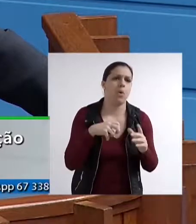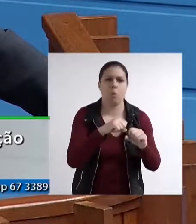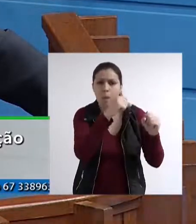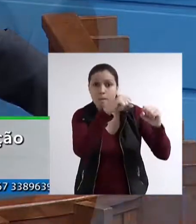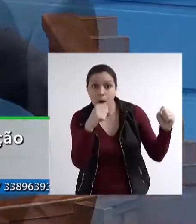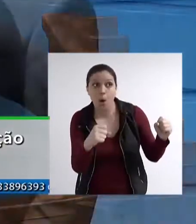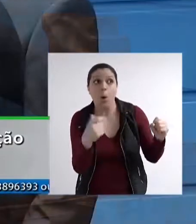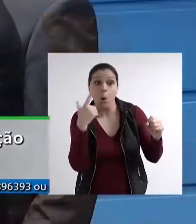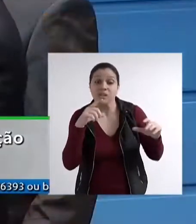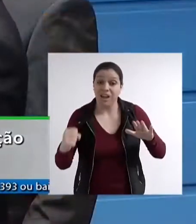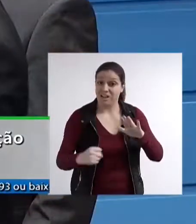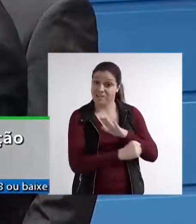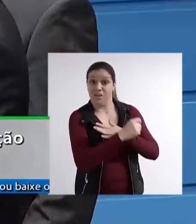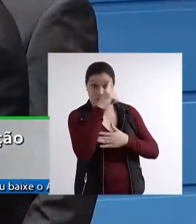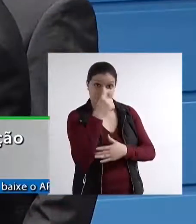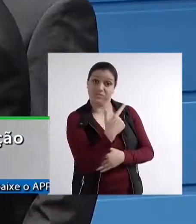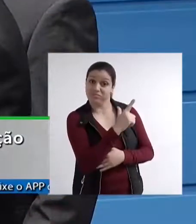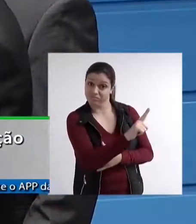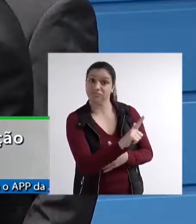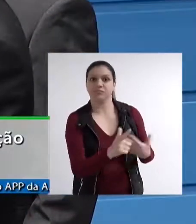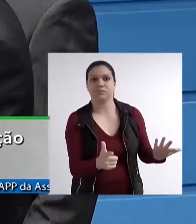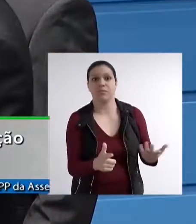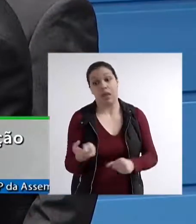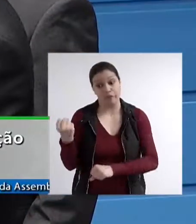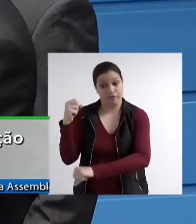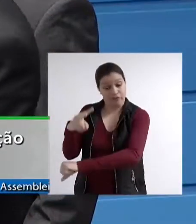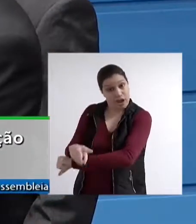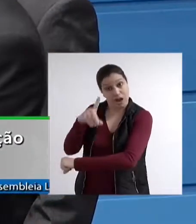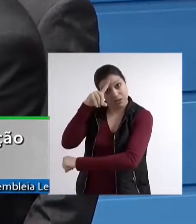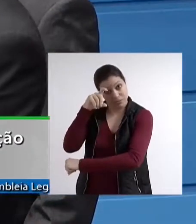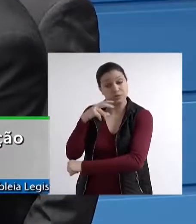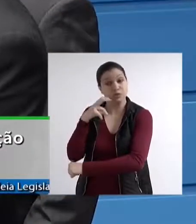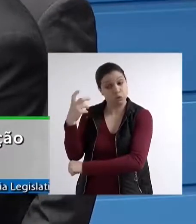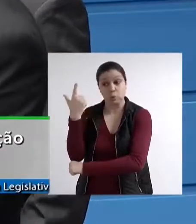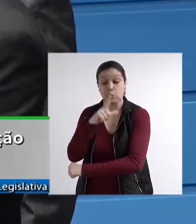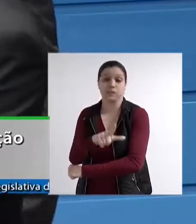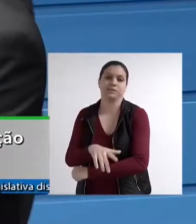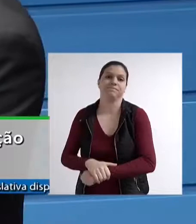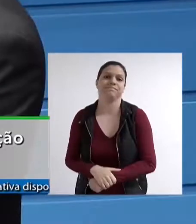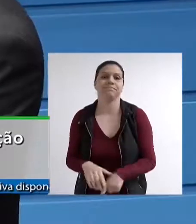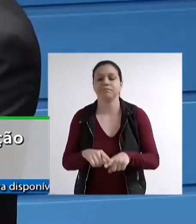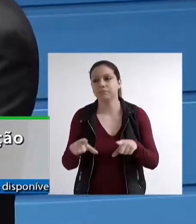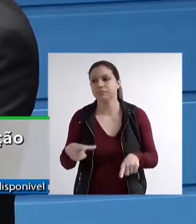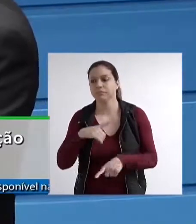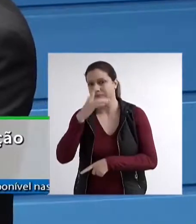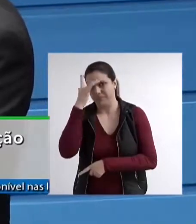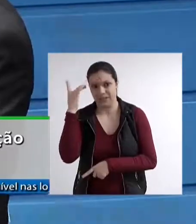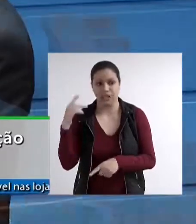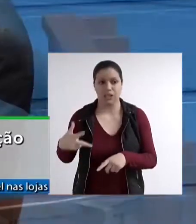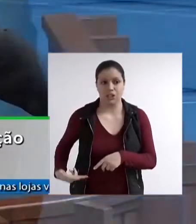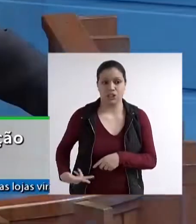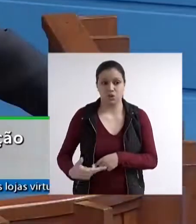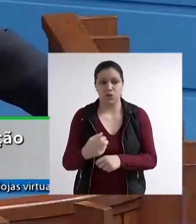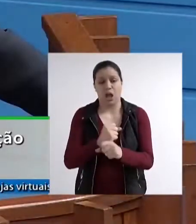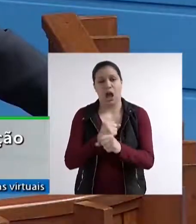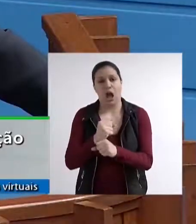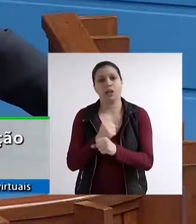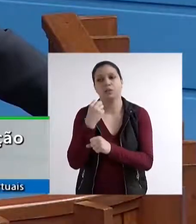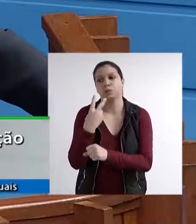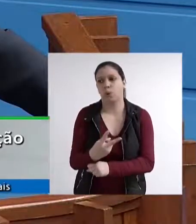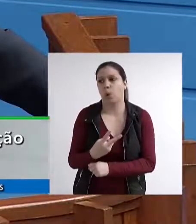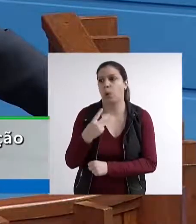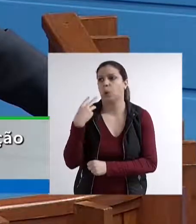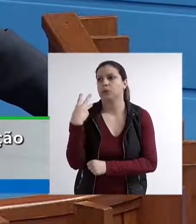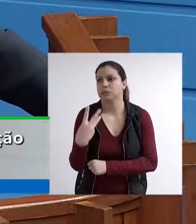para lá. Sobra mais vaga. Mas não. Você está com um paciente para fazer uma cirurgia eletiva há 2, 3 anos aguardando,